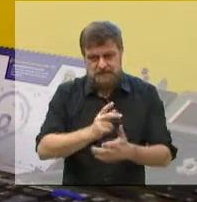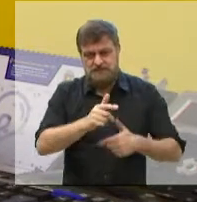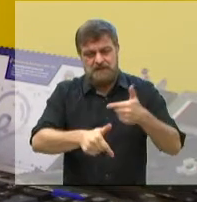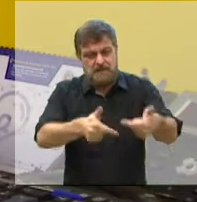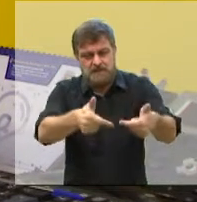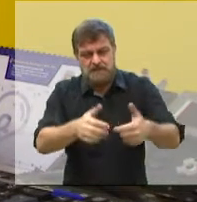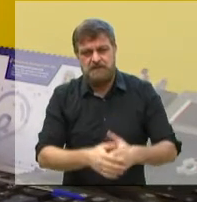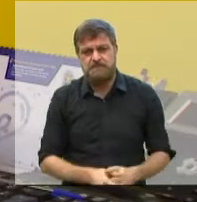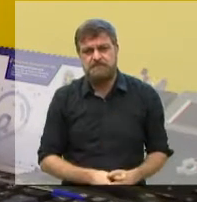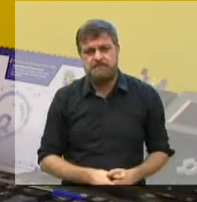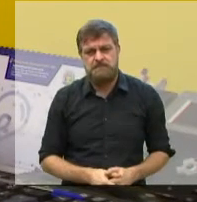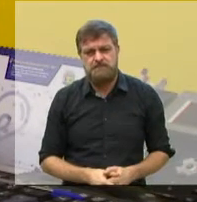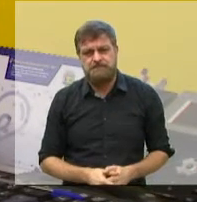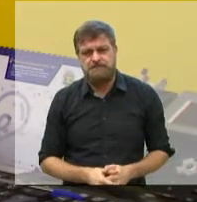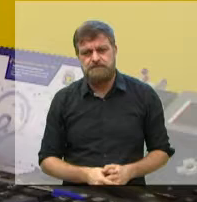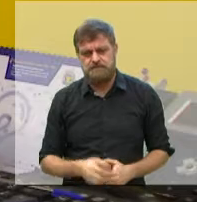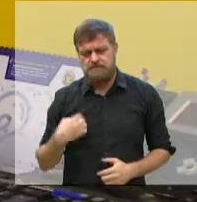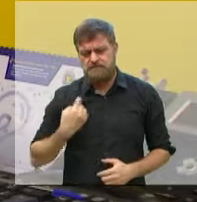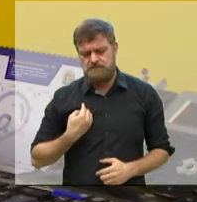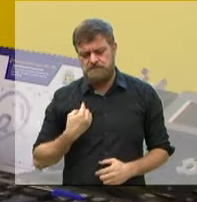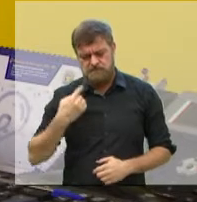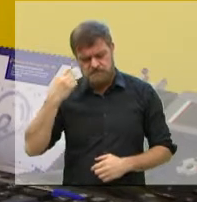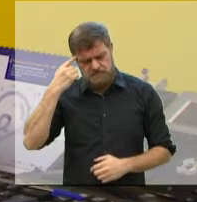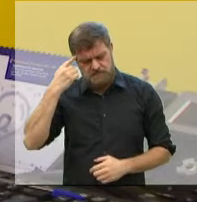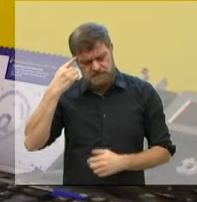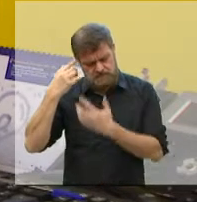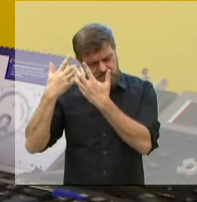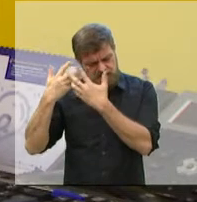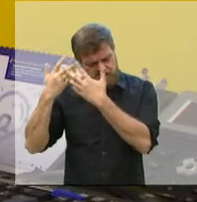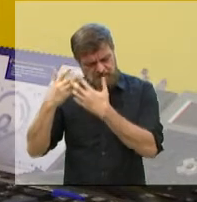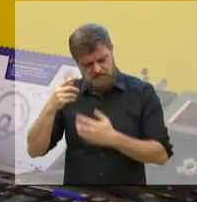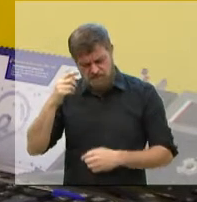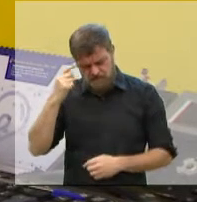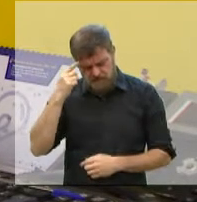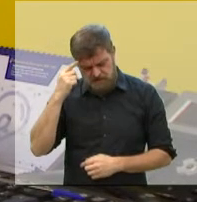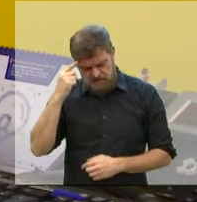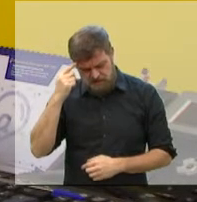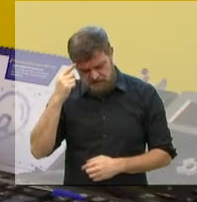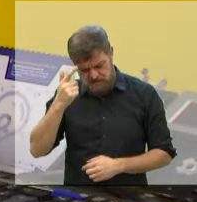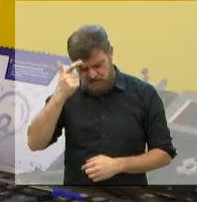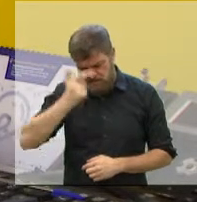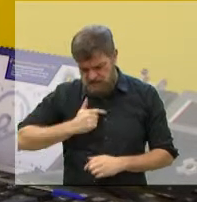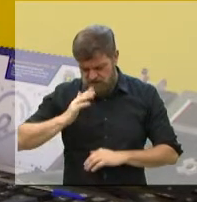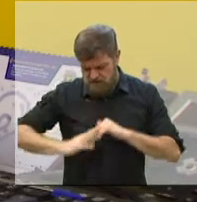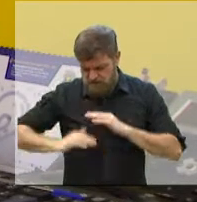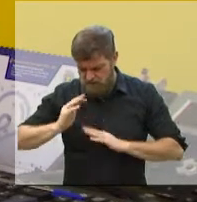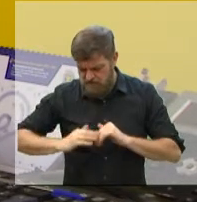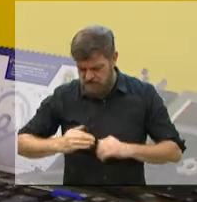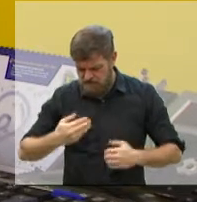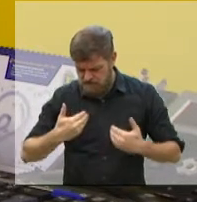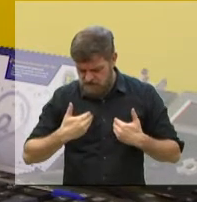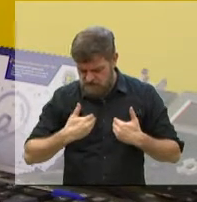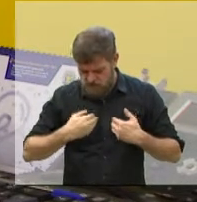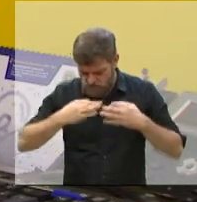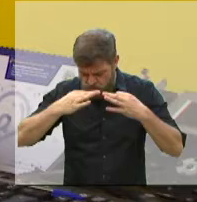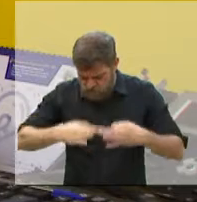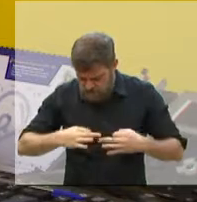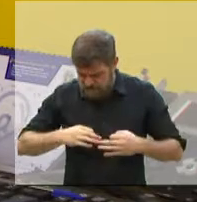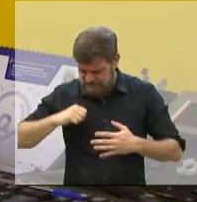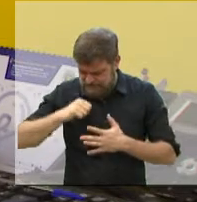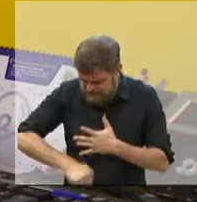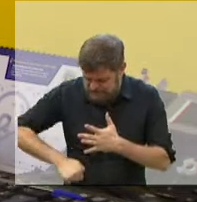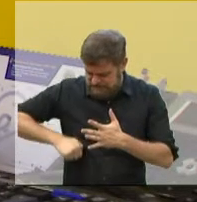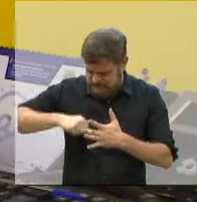trabalho, que a gente para e pergunta, né? Vale a pena? O que eu estou fazendo? Mas eu estou